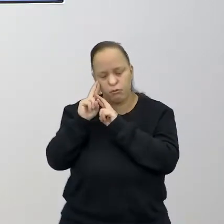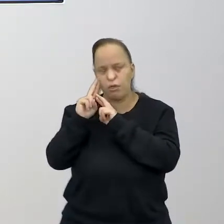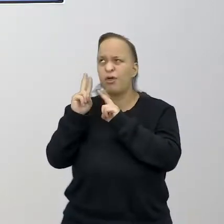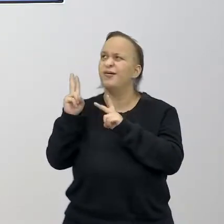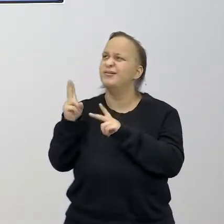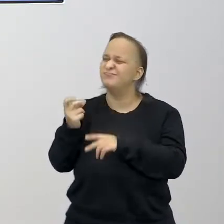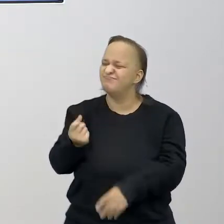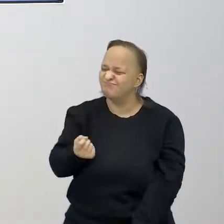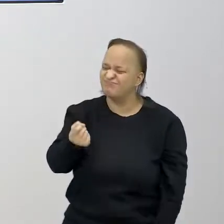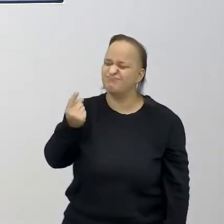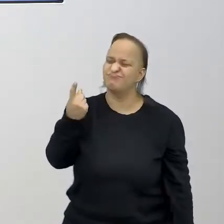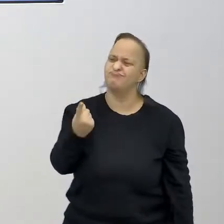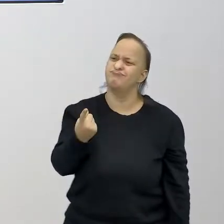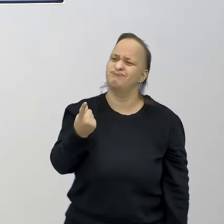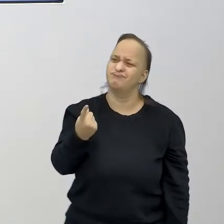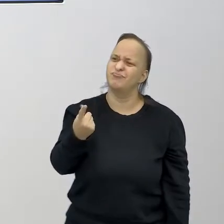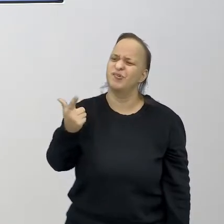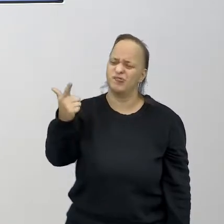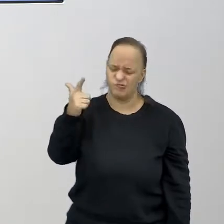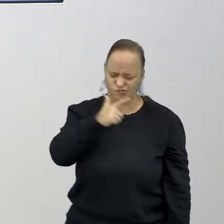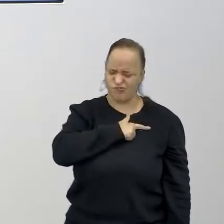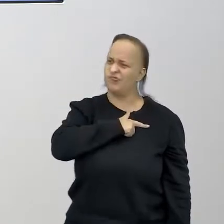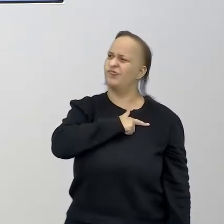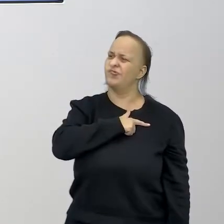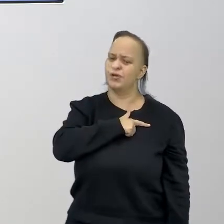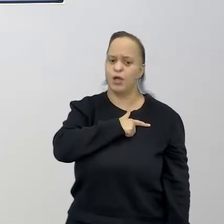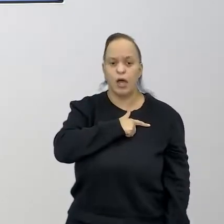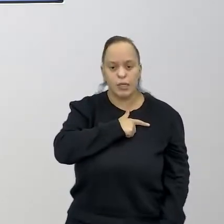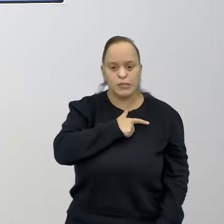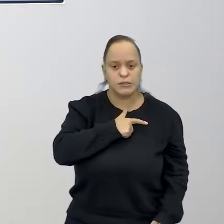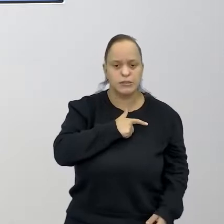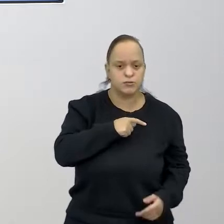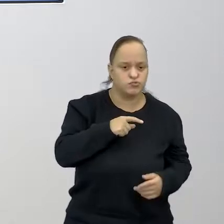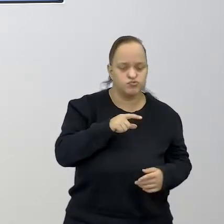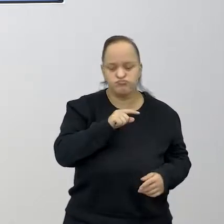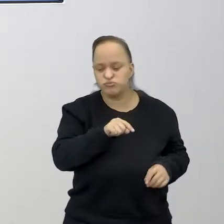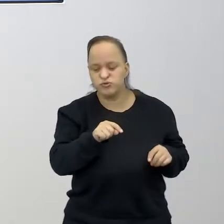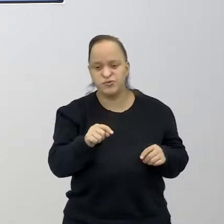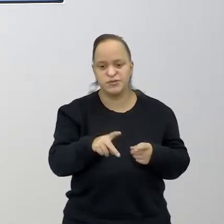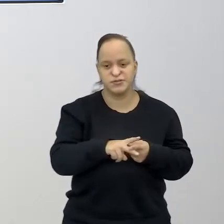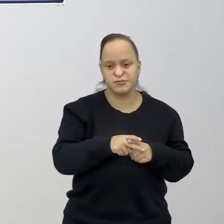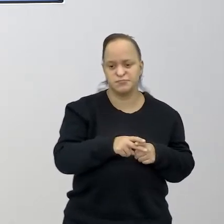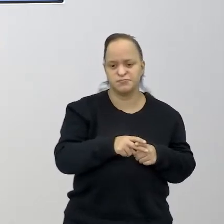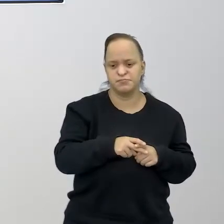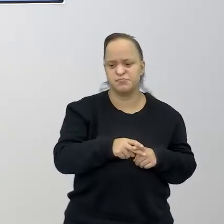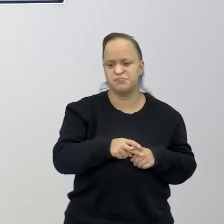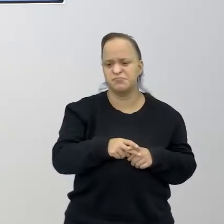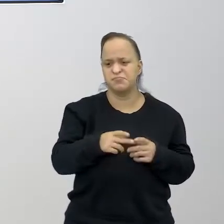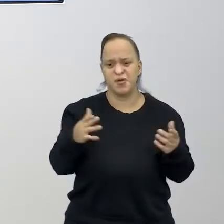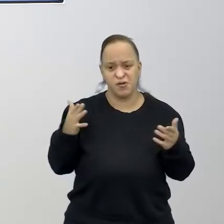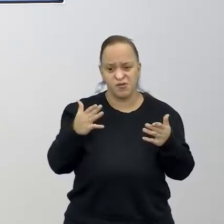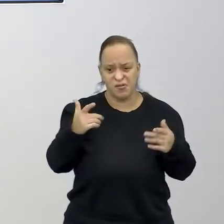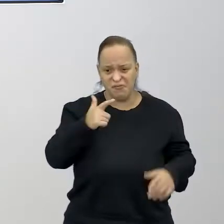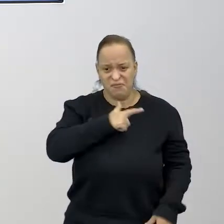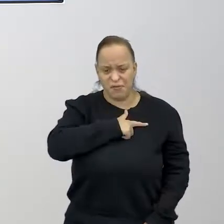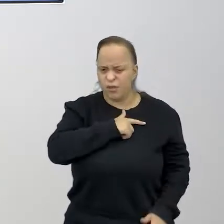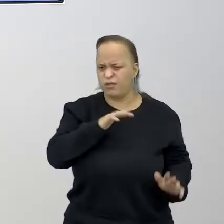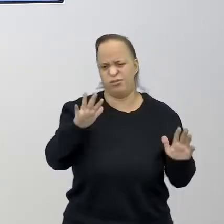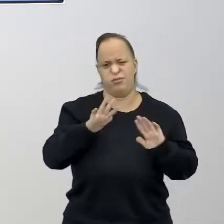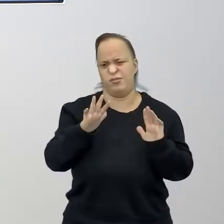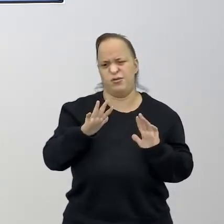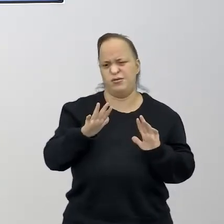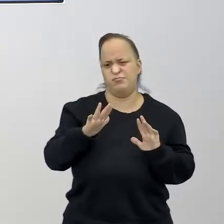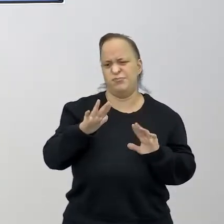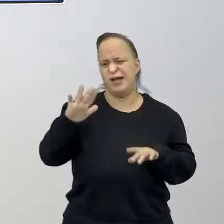mano, hoje eu tô... Aliás, eu acho que eu apertei aqui, enfim. Hoje eu tô só pela hora da misericórdia. Acontece,